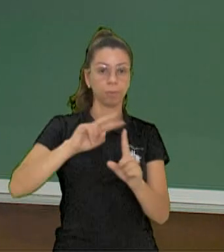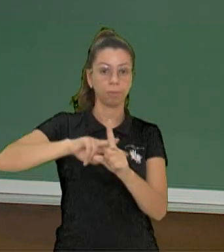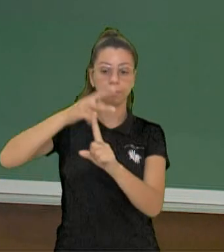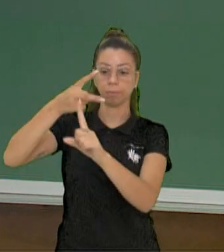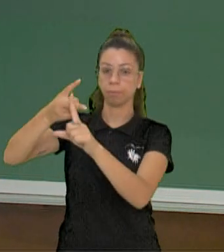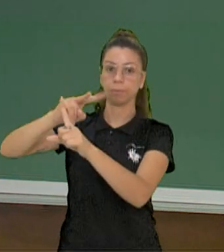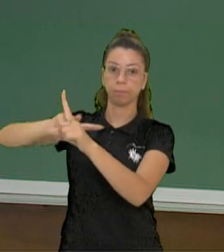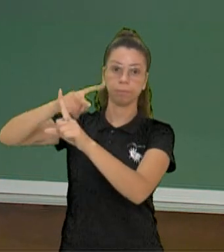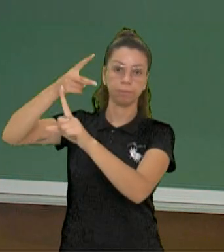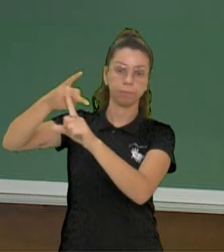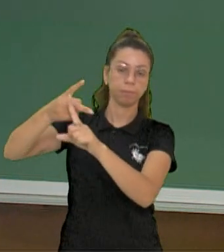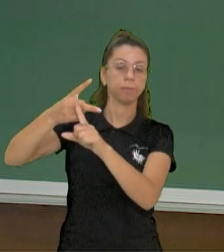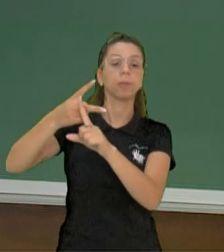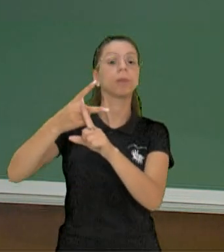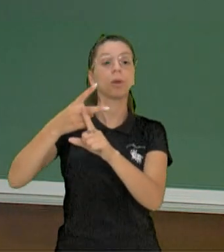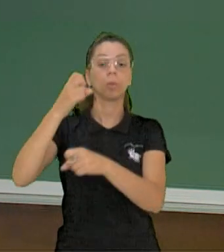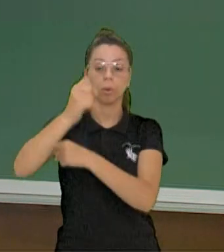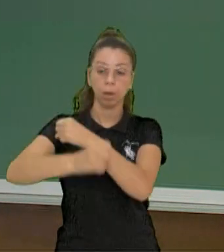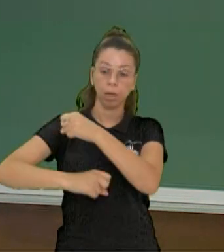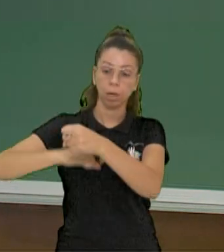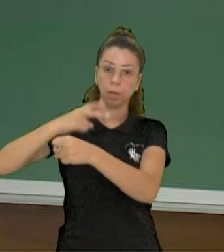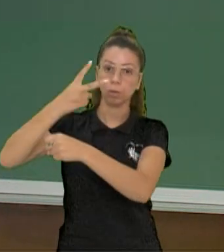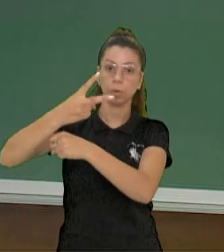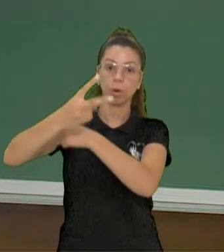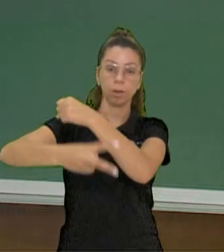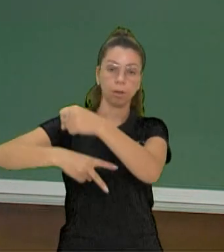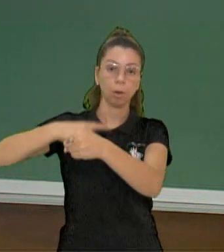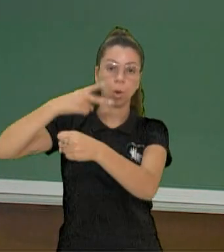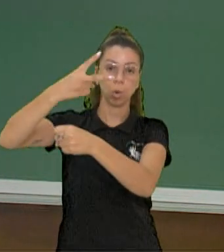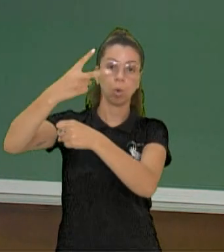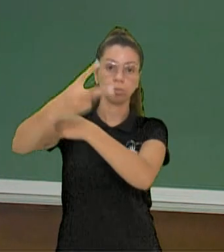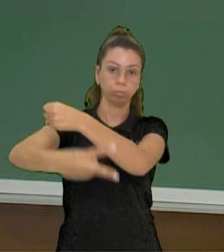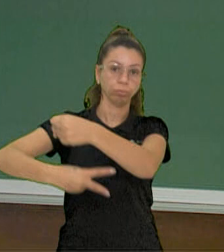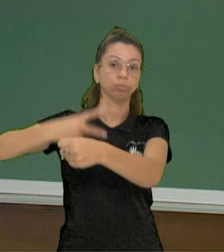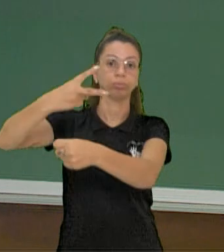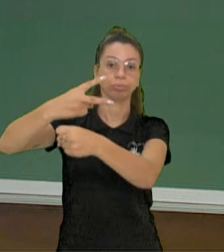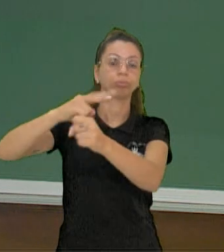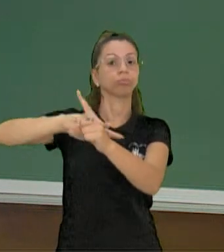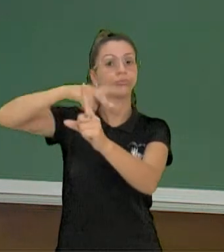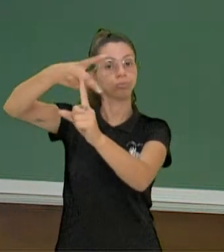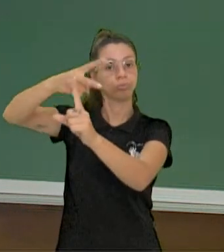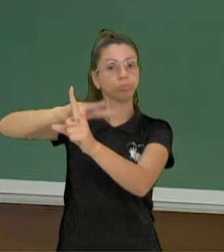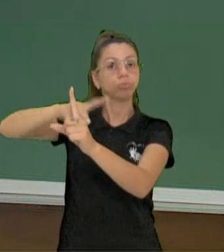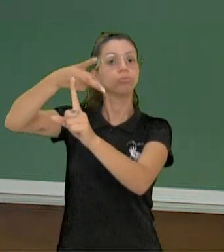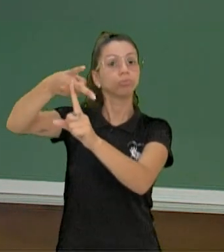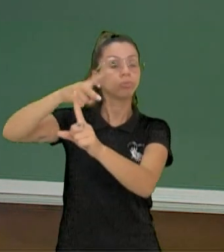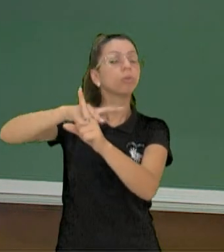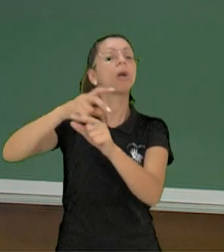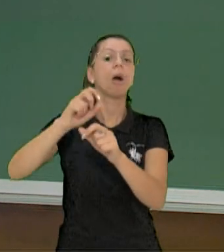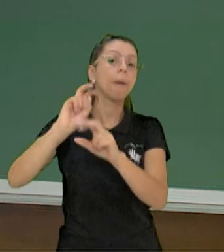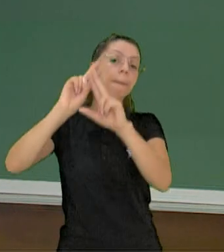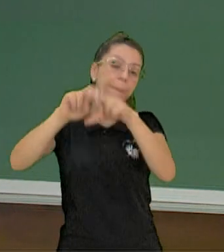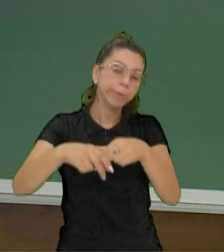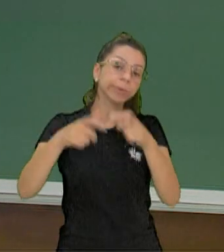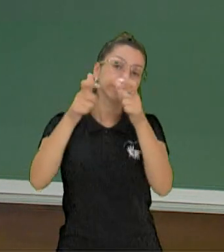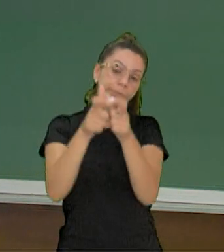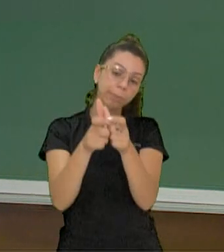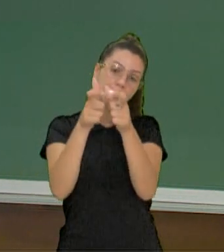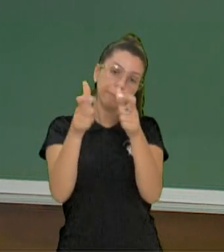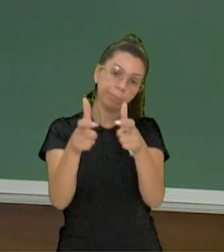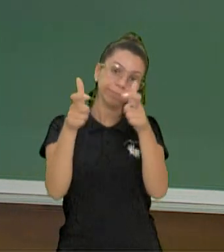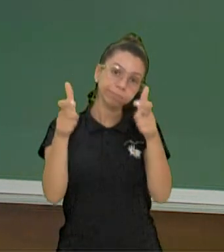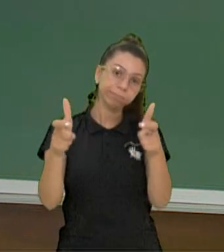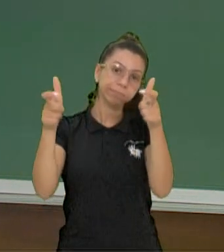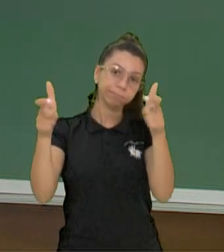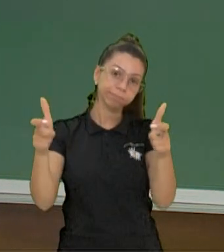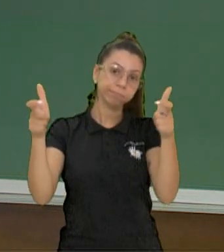né? Dobra, cada ano dobra o valor, né? Por isso que ele é um crescimento exponencial aqui, gigantesco crescimento,